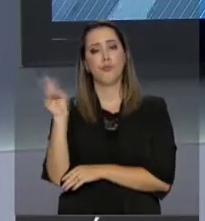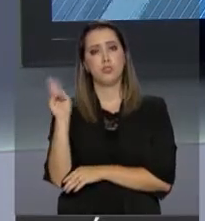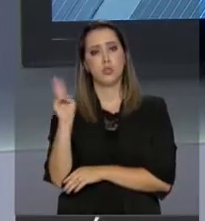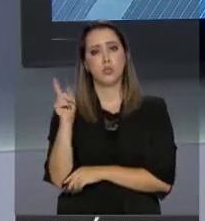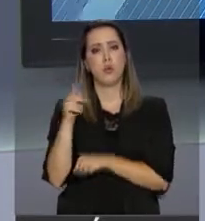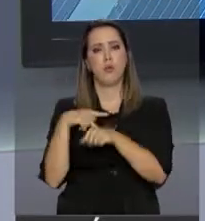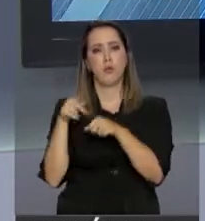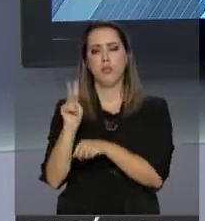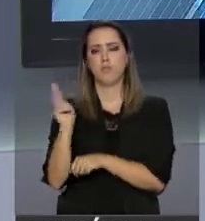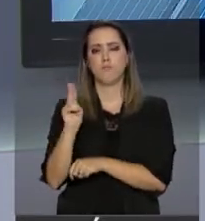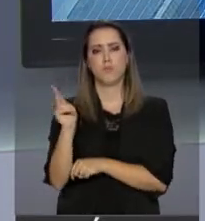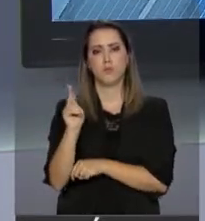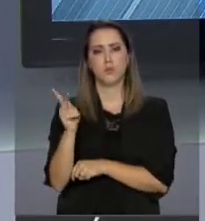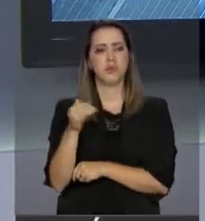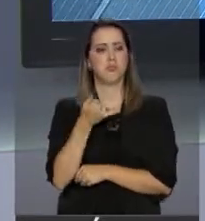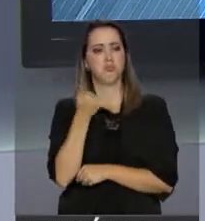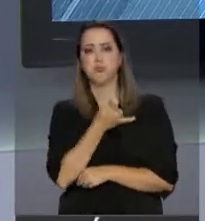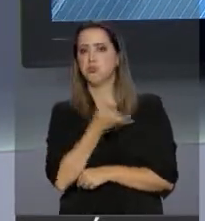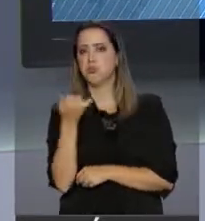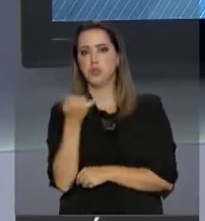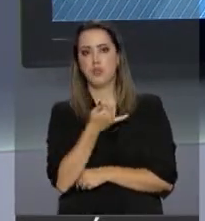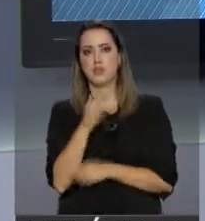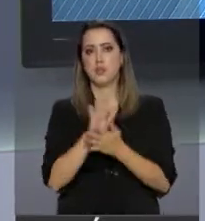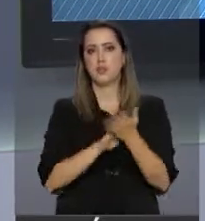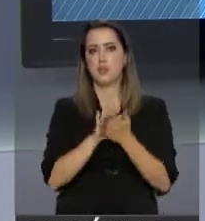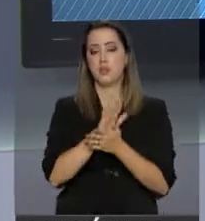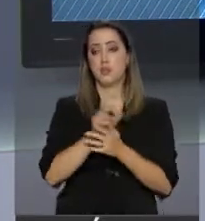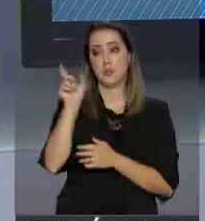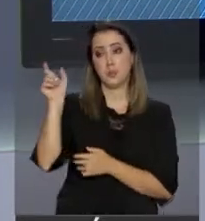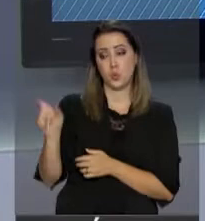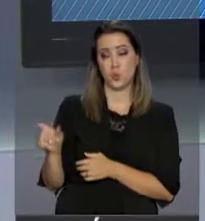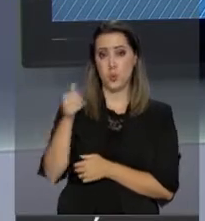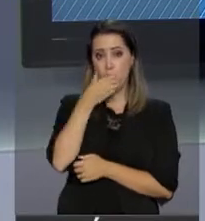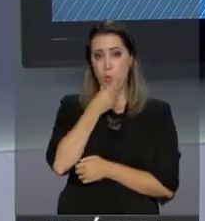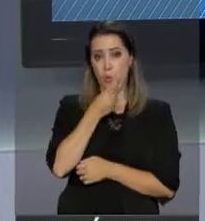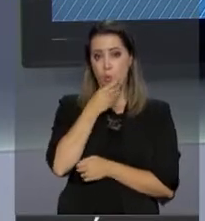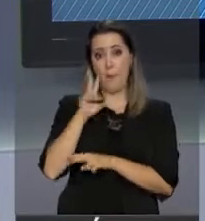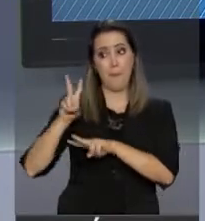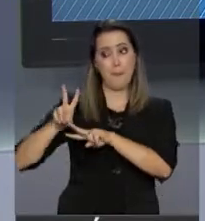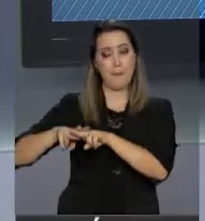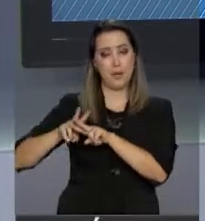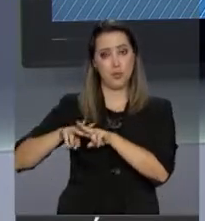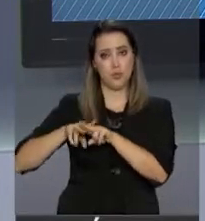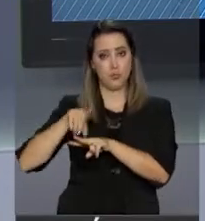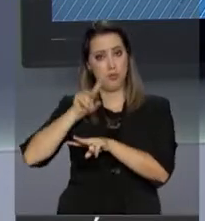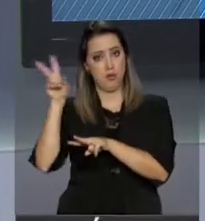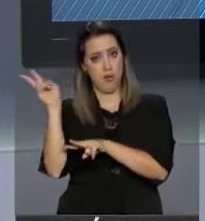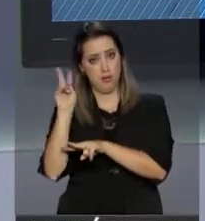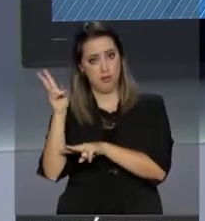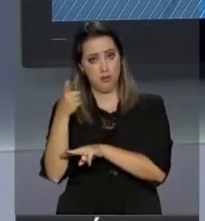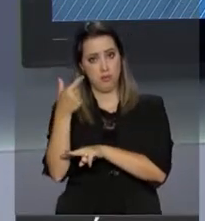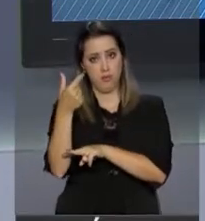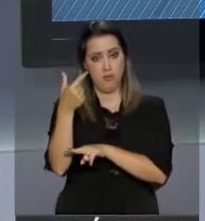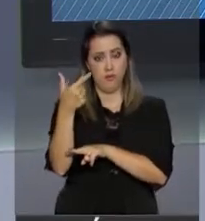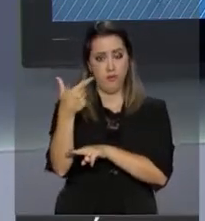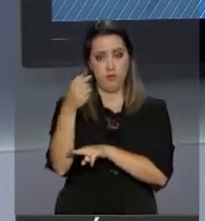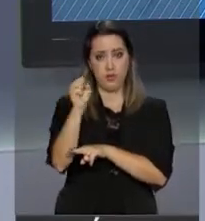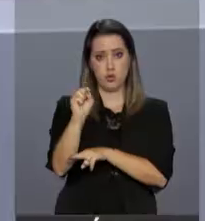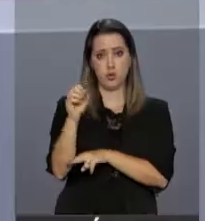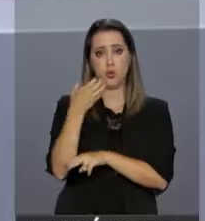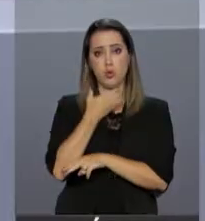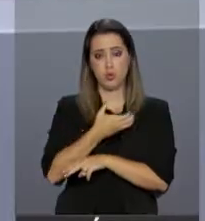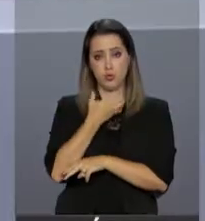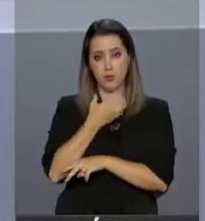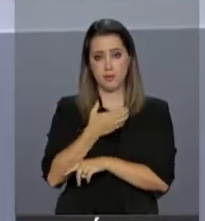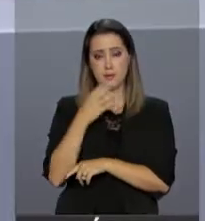passar informações sobre a situação do brasileiro jonathan diniz preso desde o dia 28 de dezembro em caracas